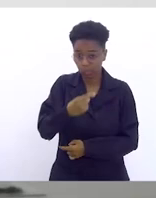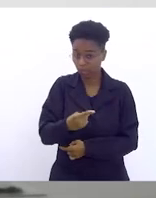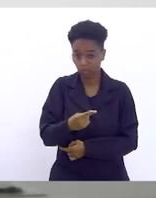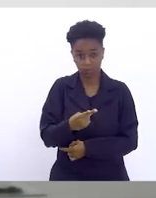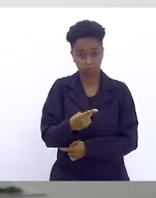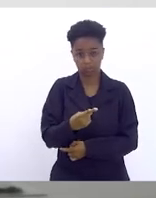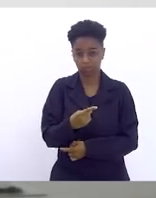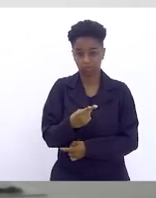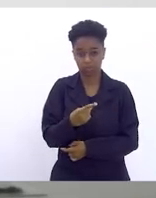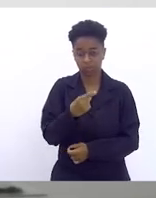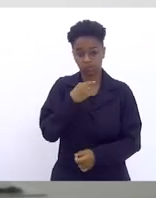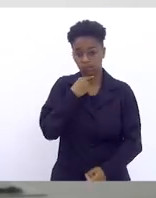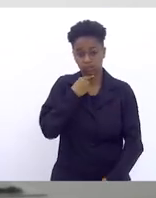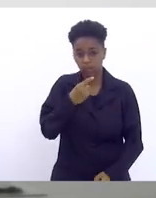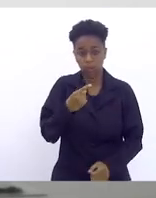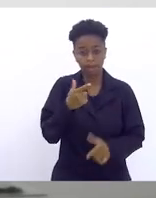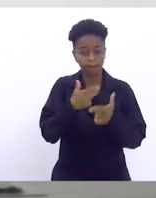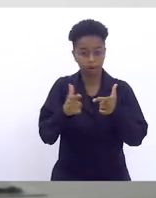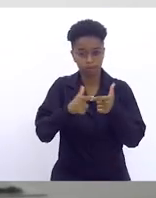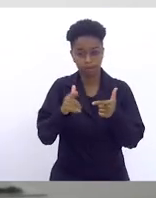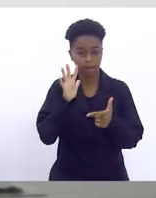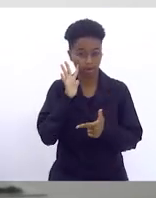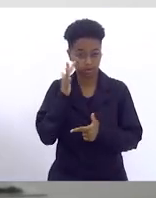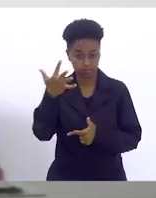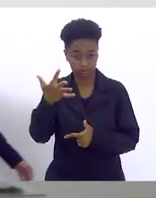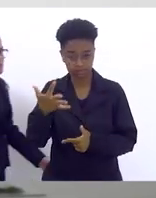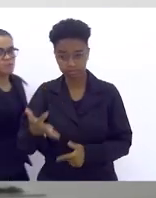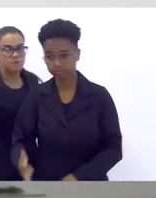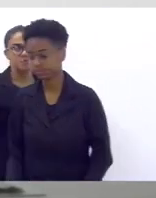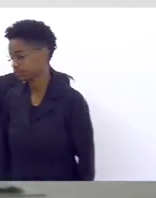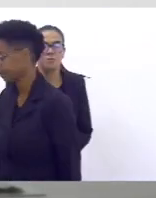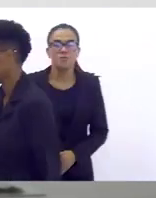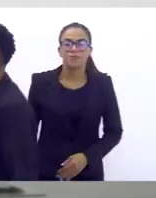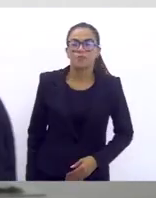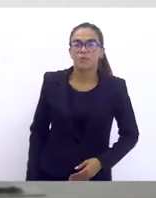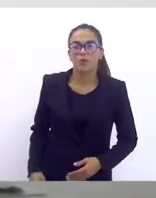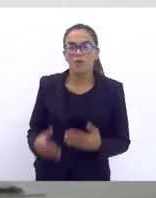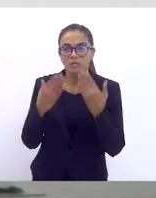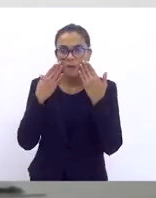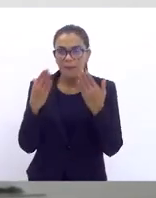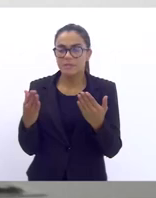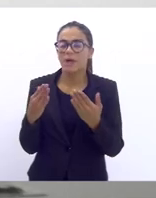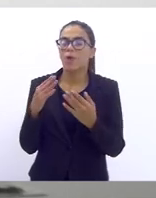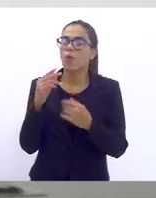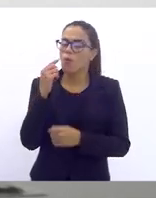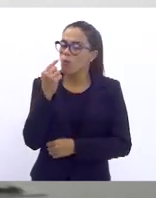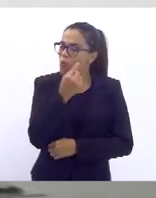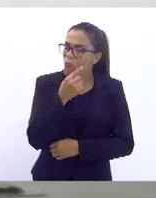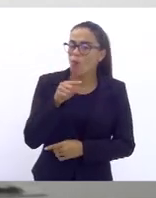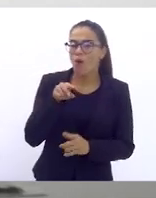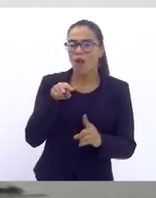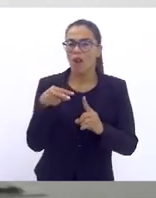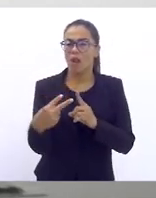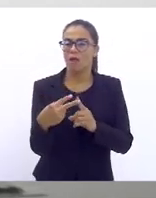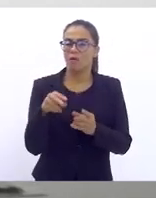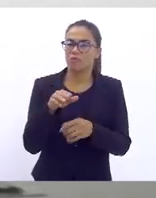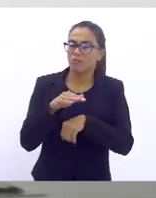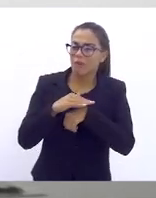existe este este problema que não está sendo apresentado não olhar com carinho a gente vai ter um